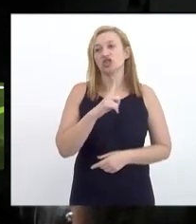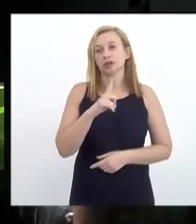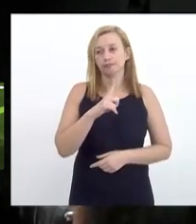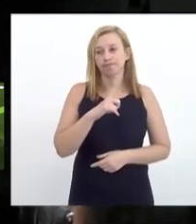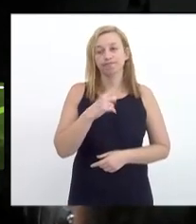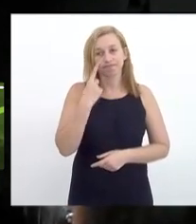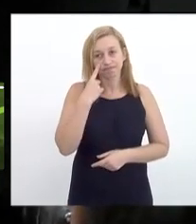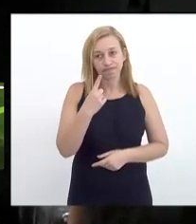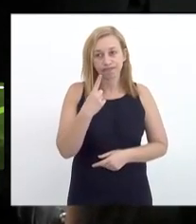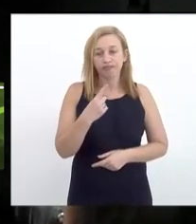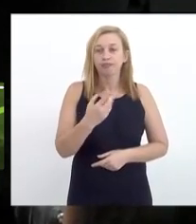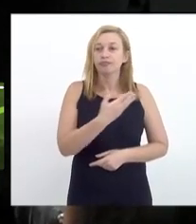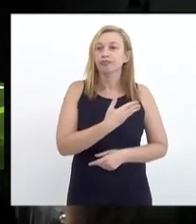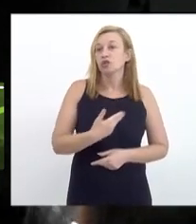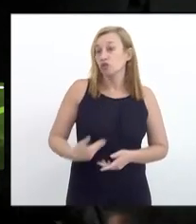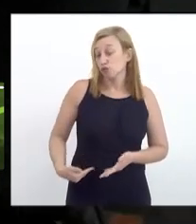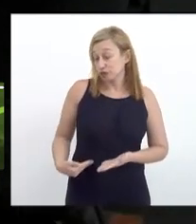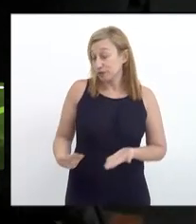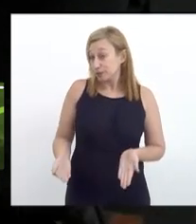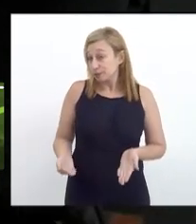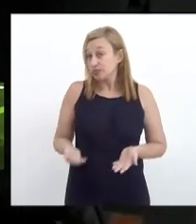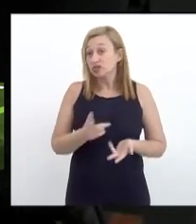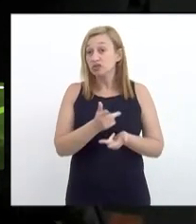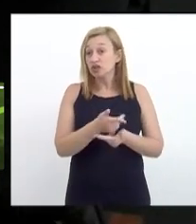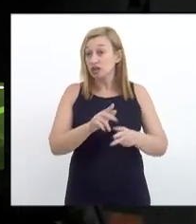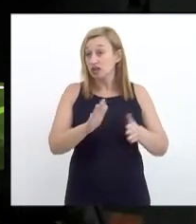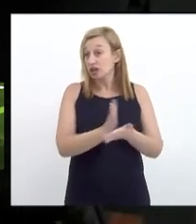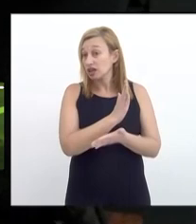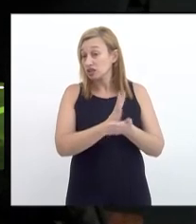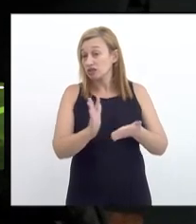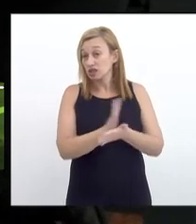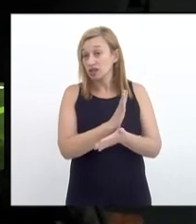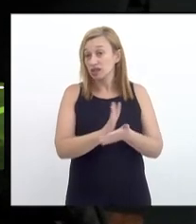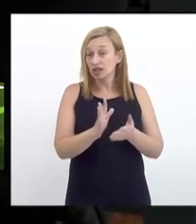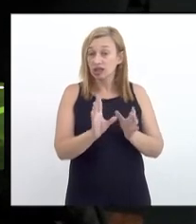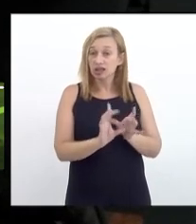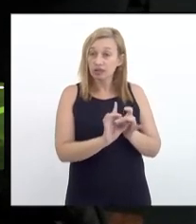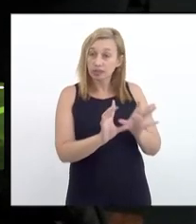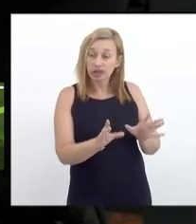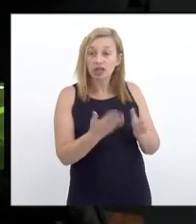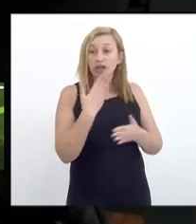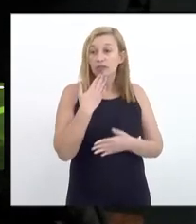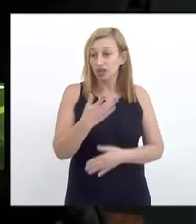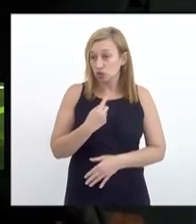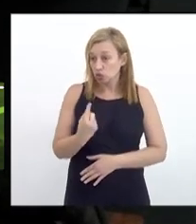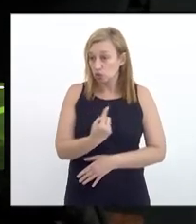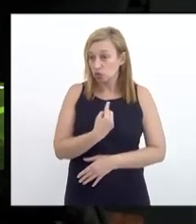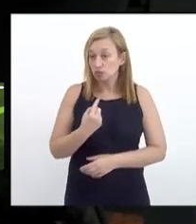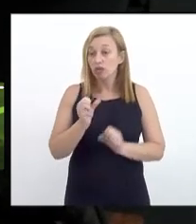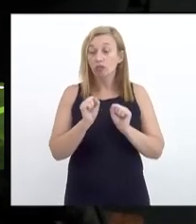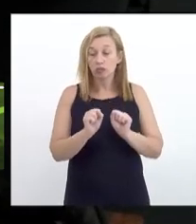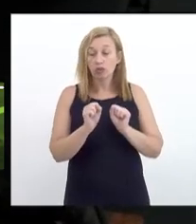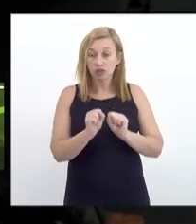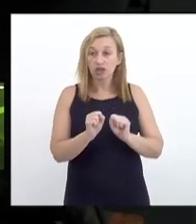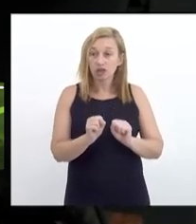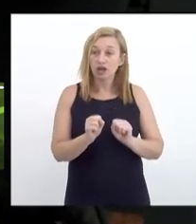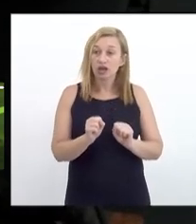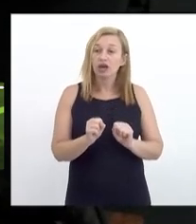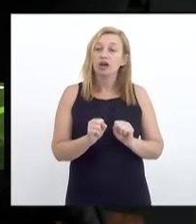temos visto Por parte do governador Muitas das vezes ele cedendo A pedidos nossos Para poder atender